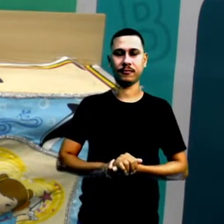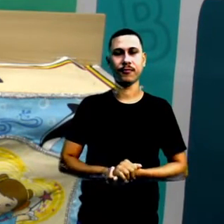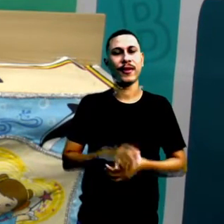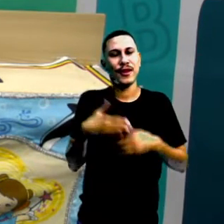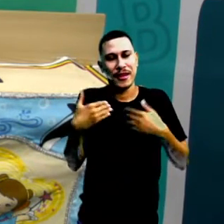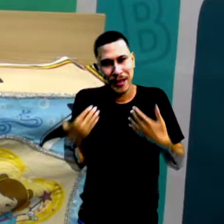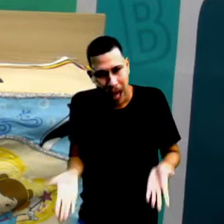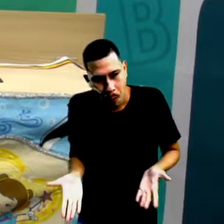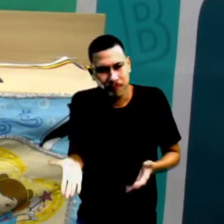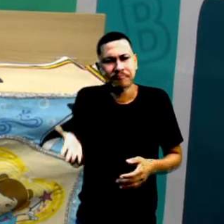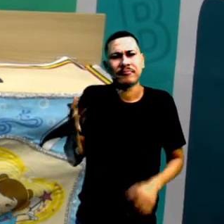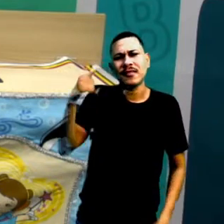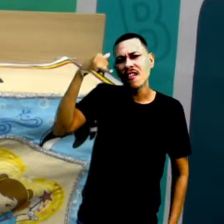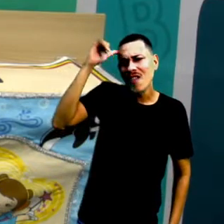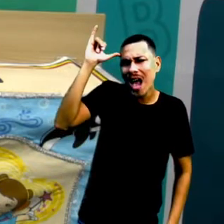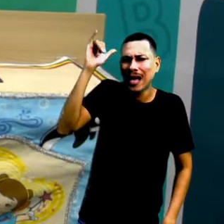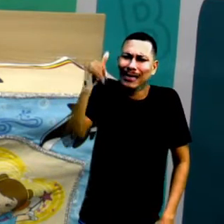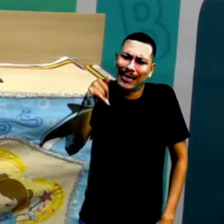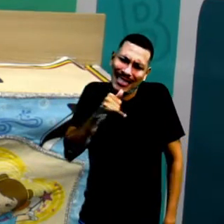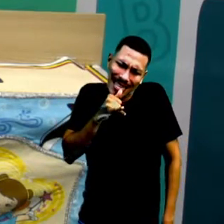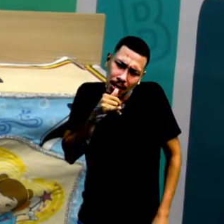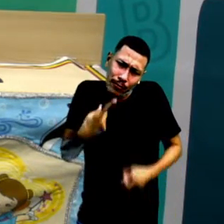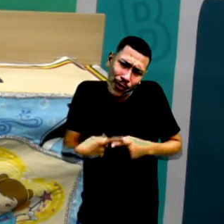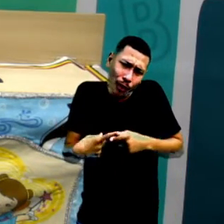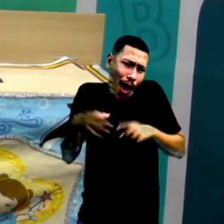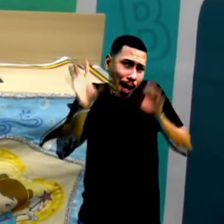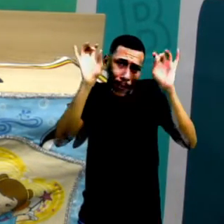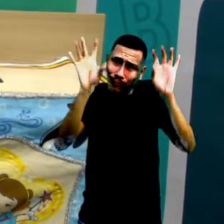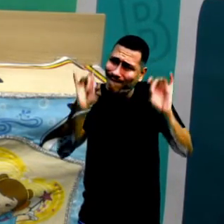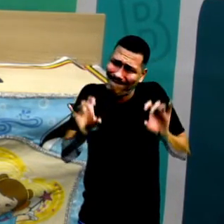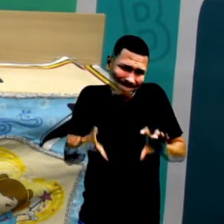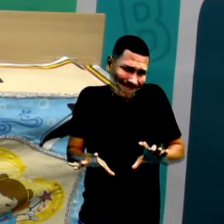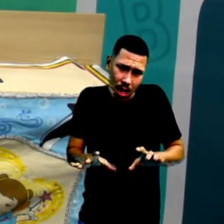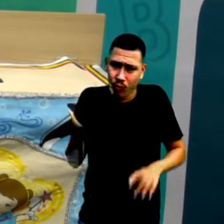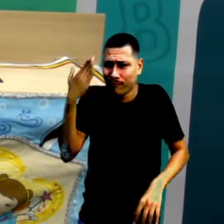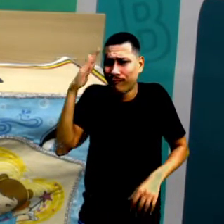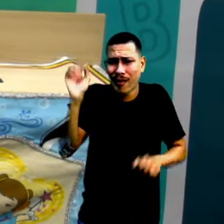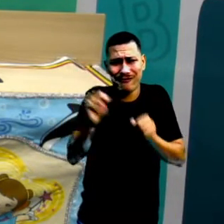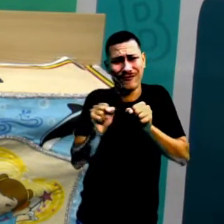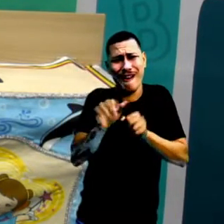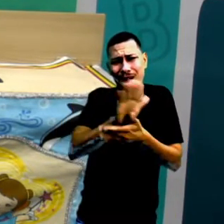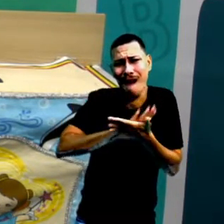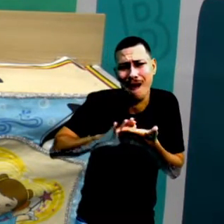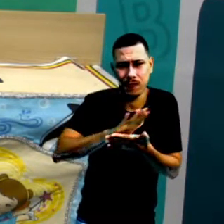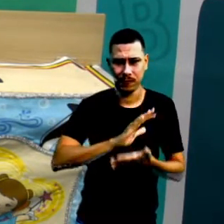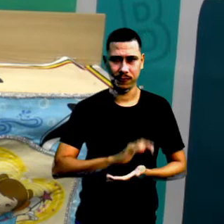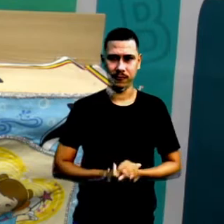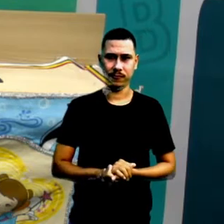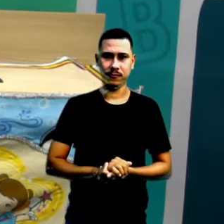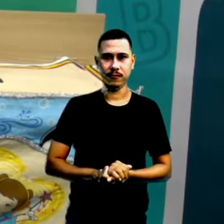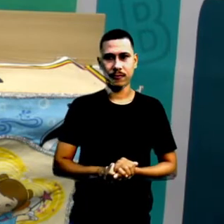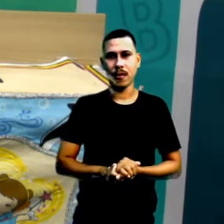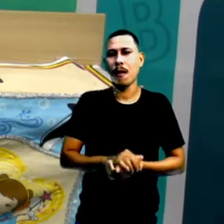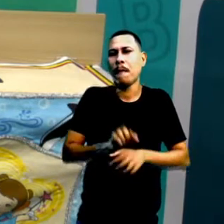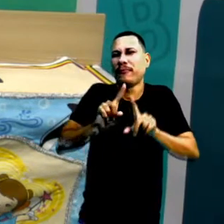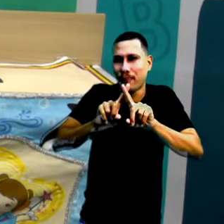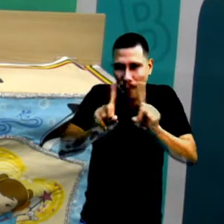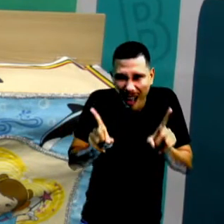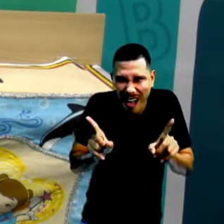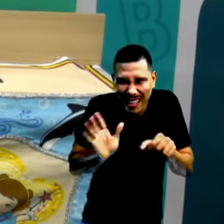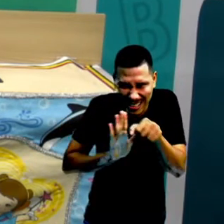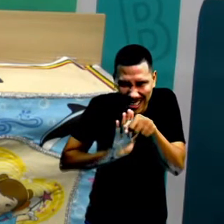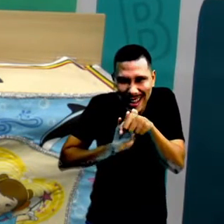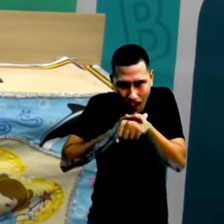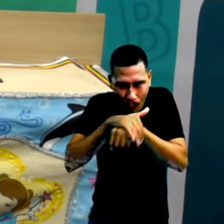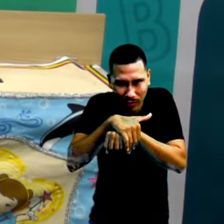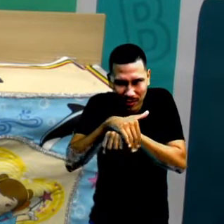e ela estava triste por isso porque ela não saia especial não sabia fazendo nada de especial e naquela